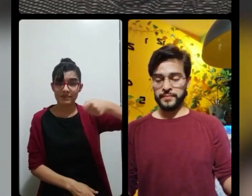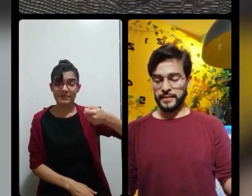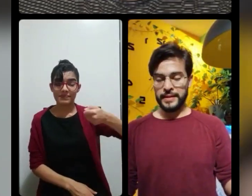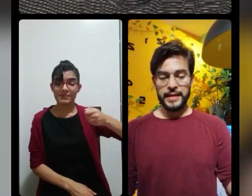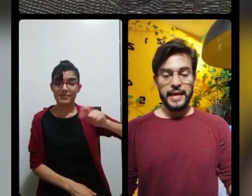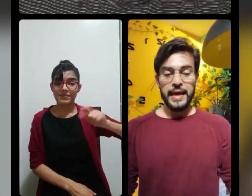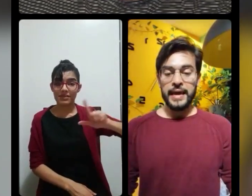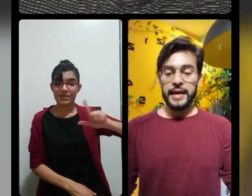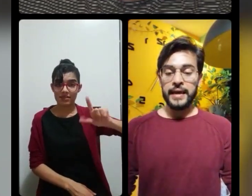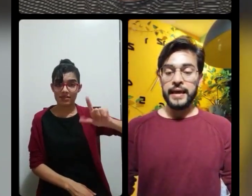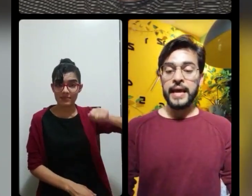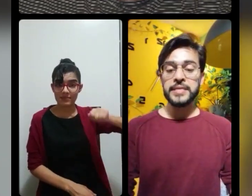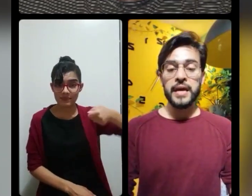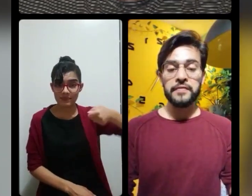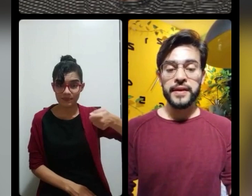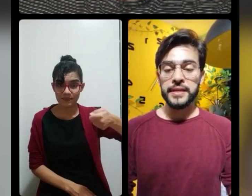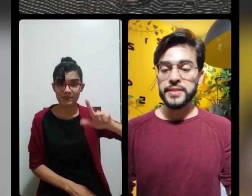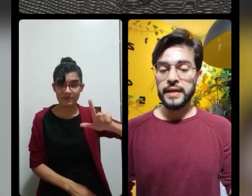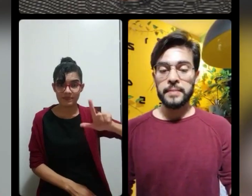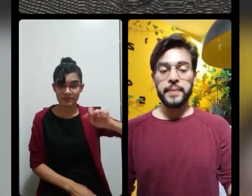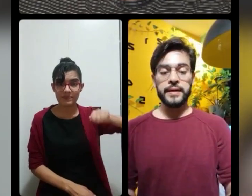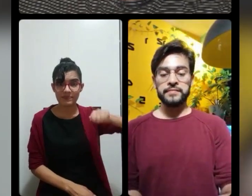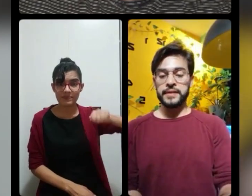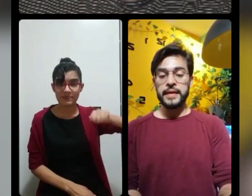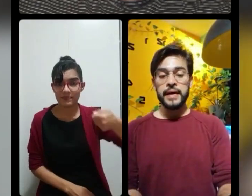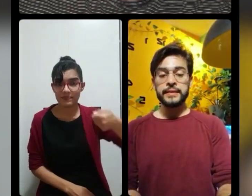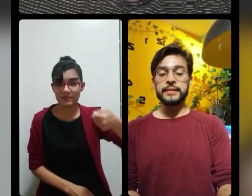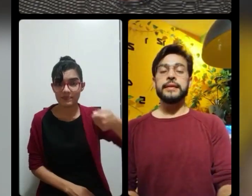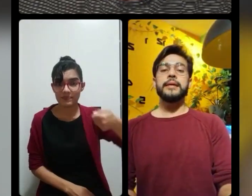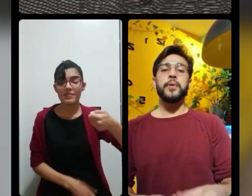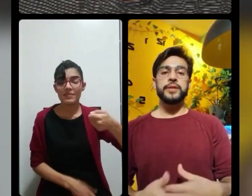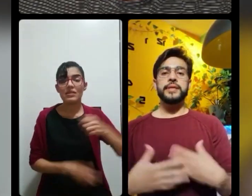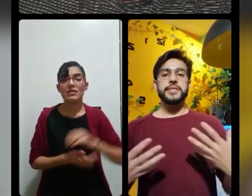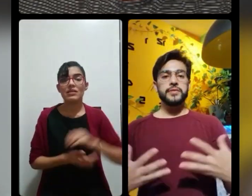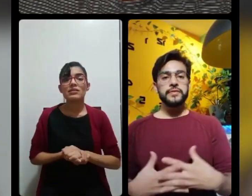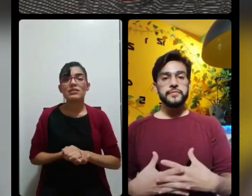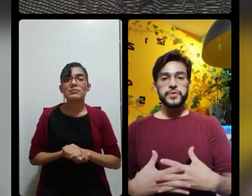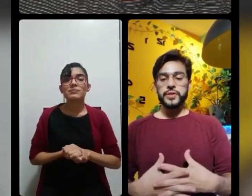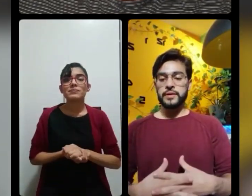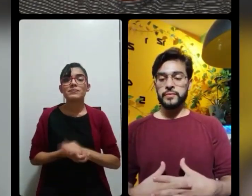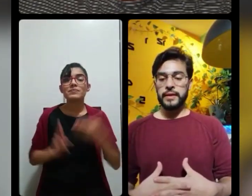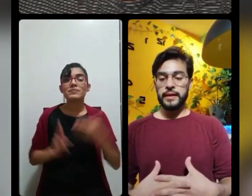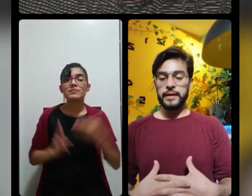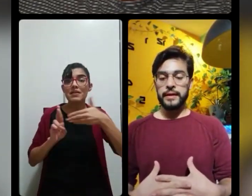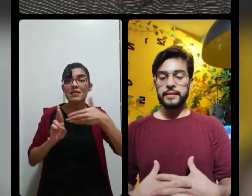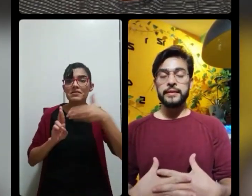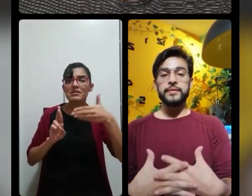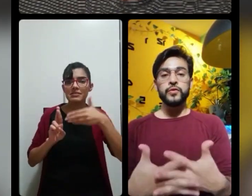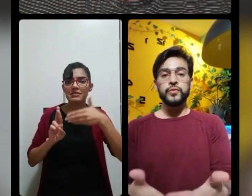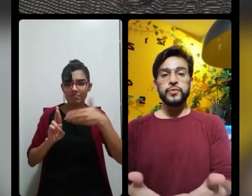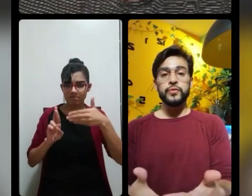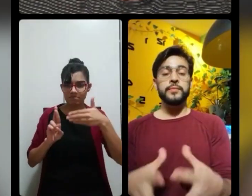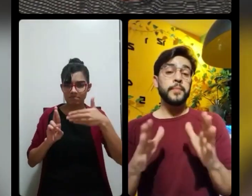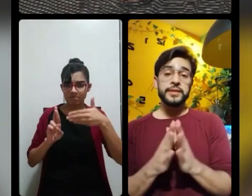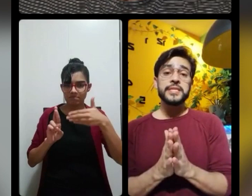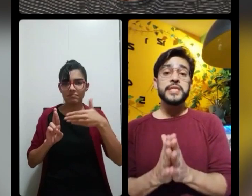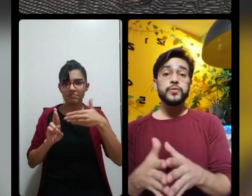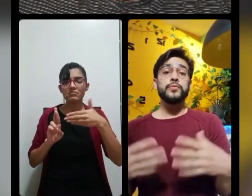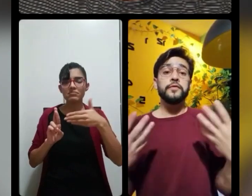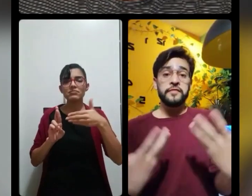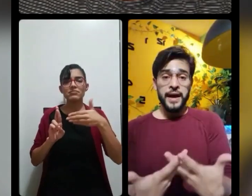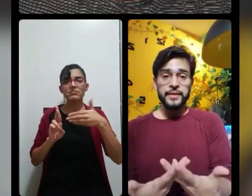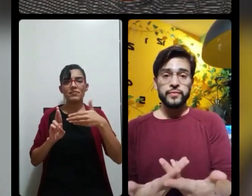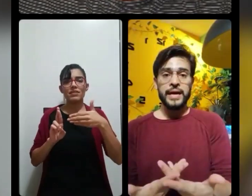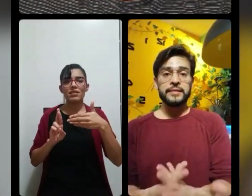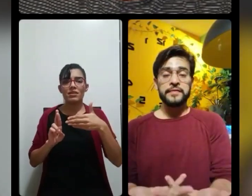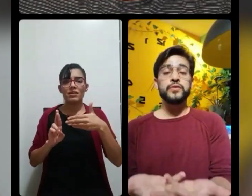1788. Essa referência a Lepé, na verdade, pode ter sido em função pode ter sido